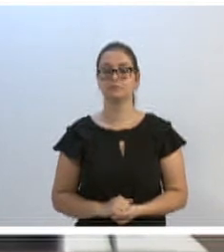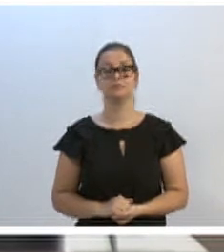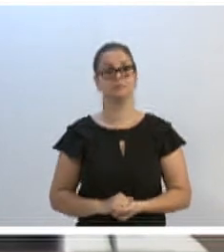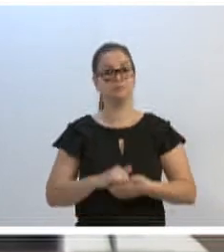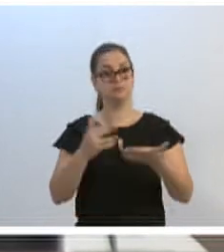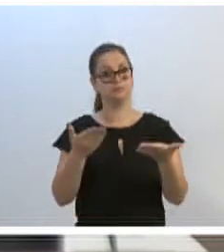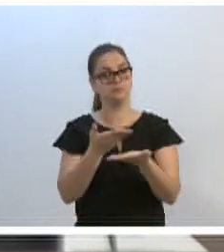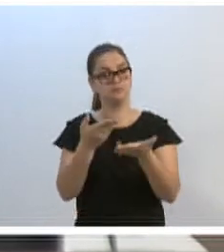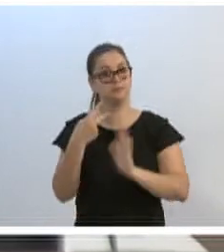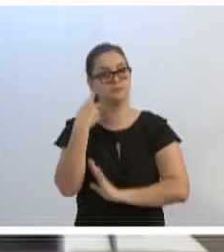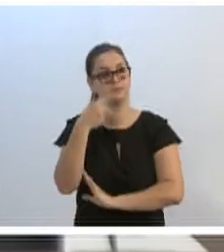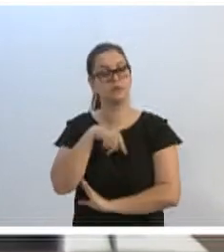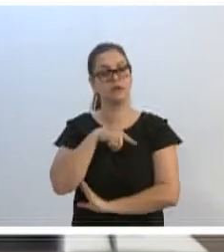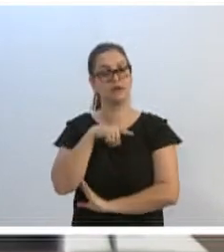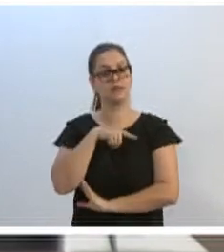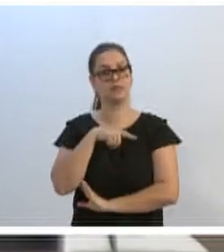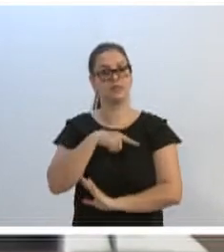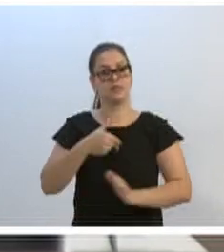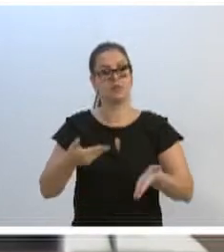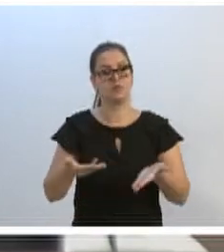Senhores vereadores, nós temos aqui,